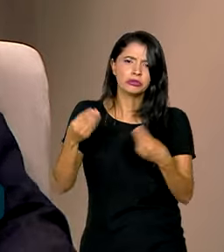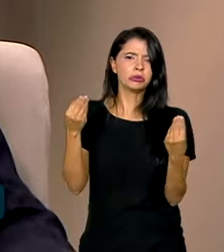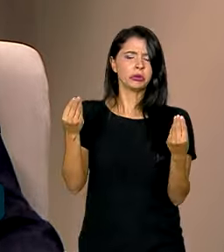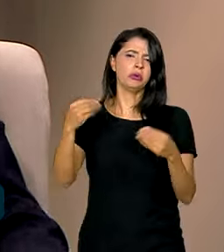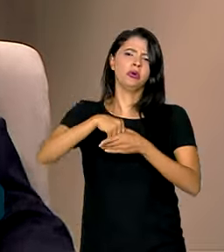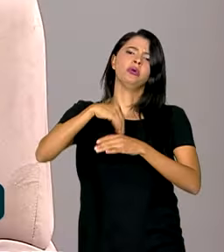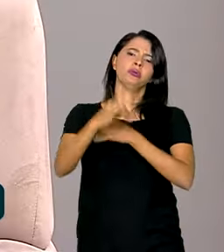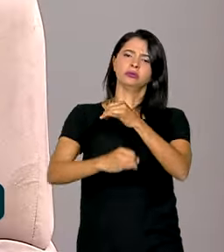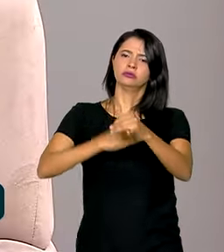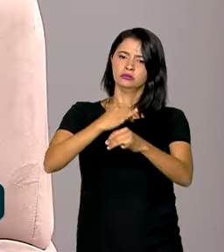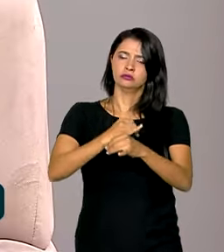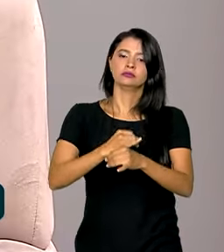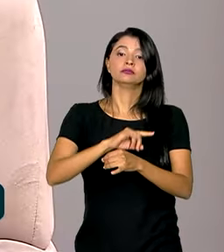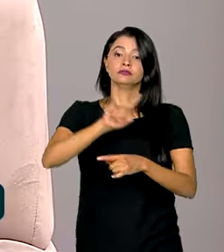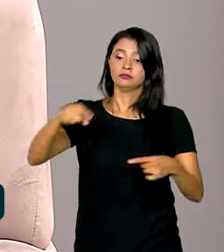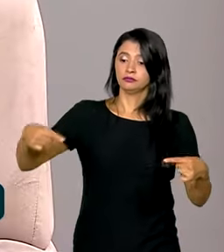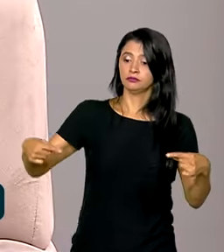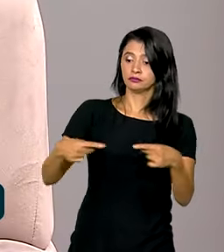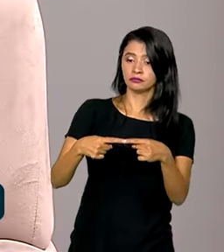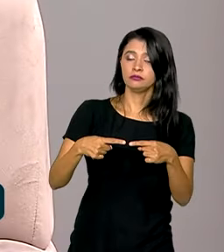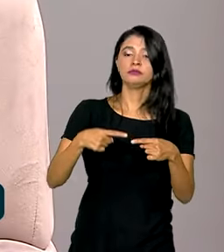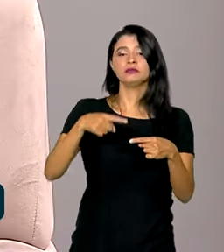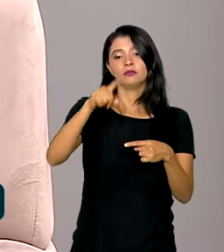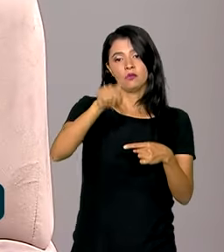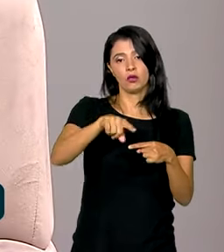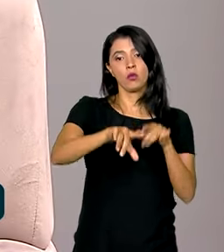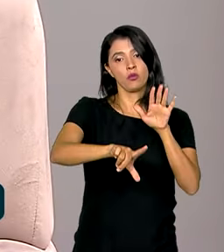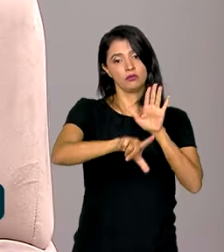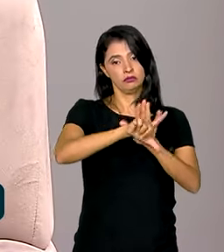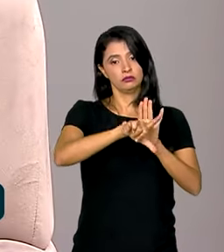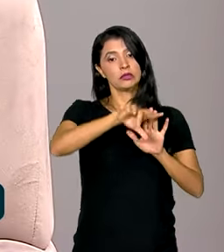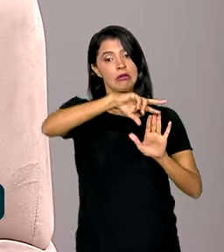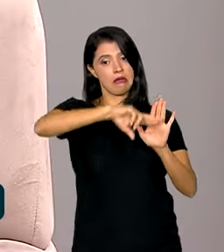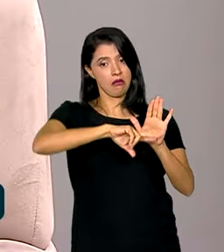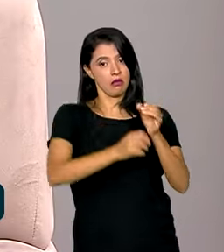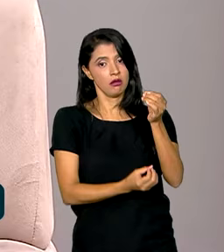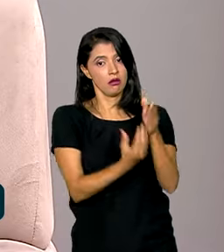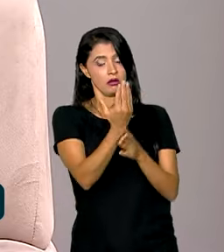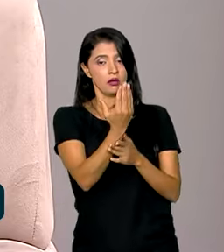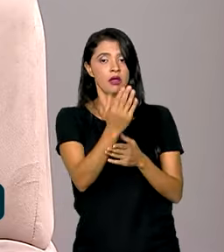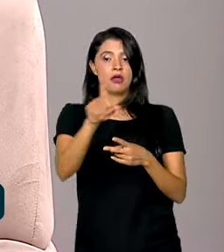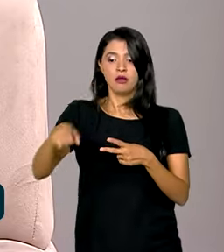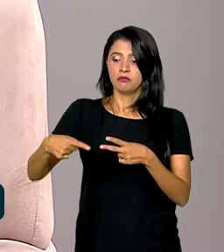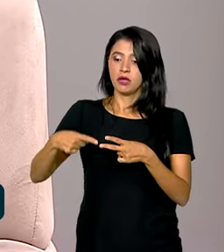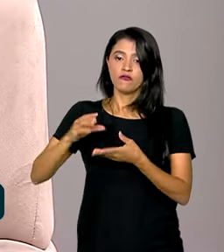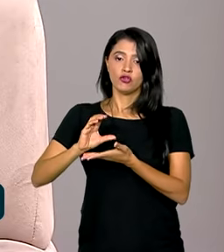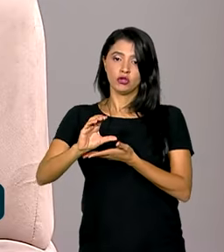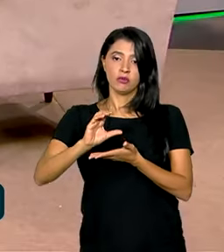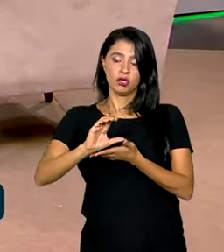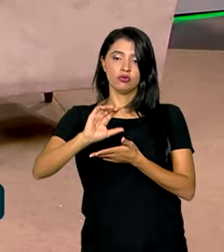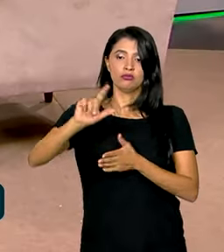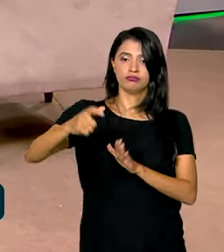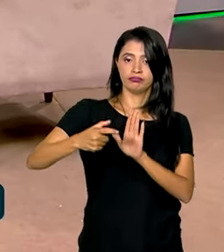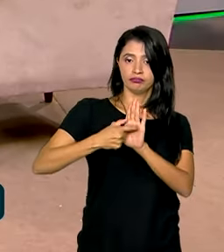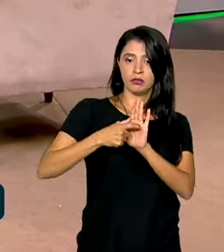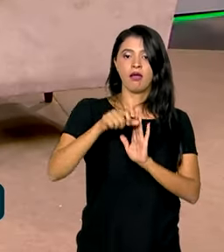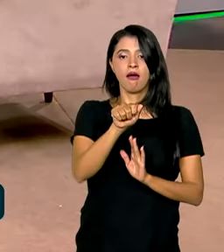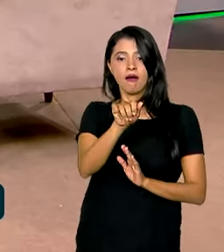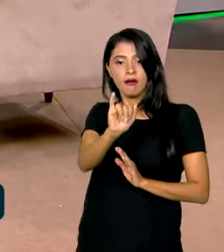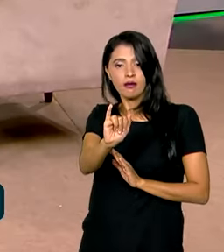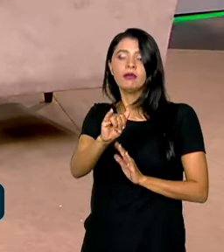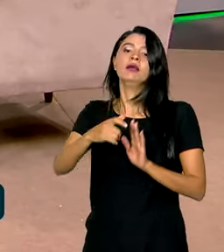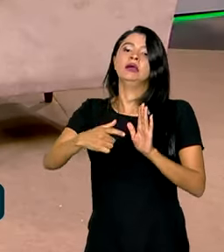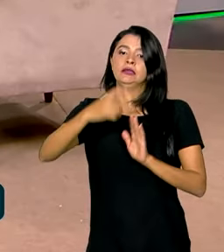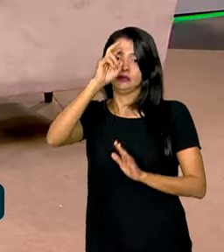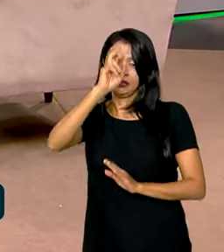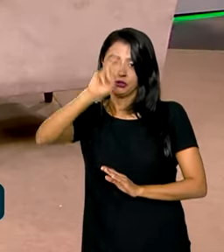dos brasileiros. Então, é uma combinação aí de uma ação legal, né, de regulação com os investimentos em inteligência. Sem dúvida, inteligência